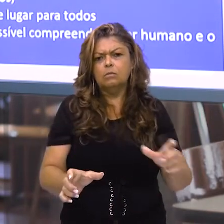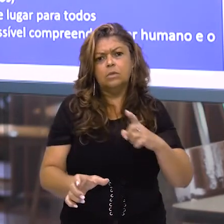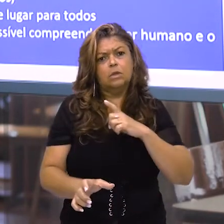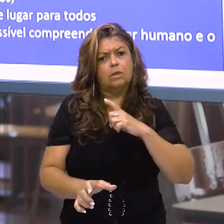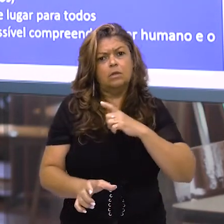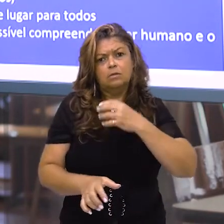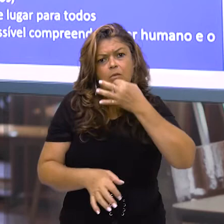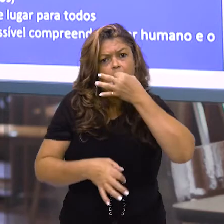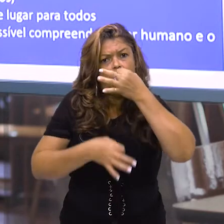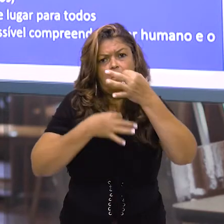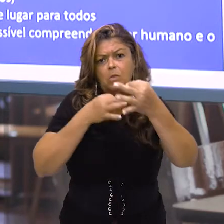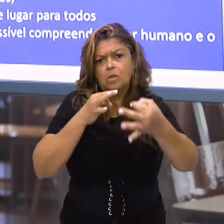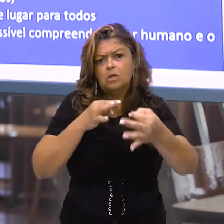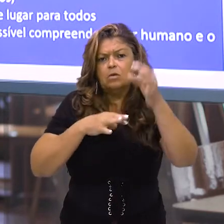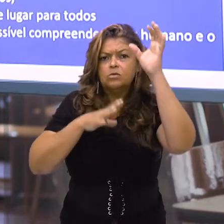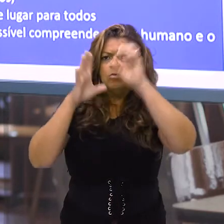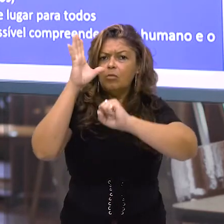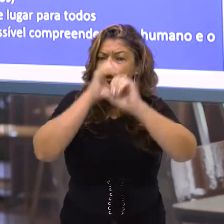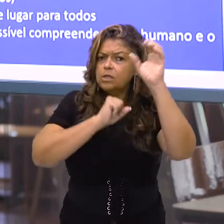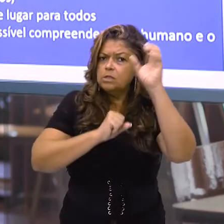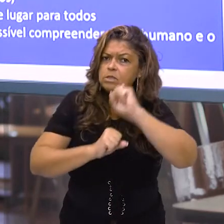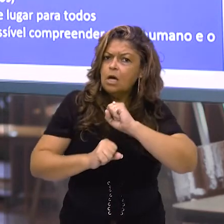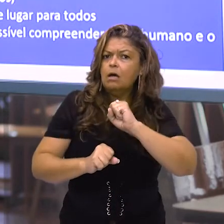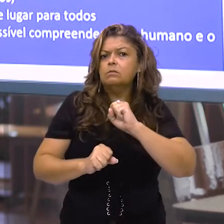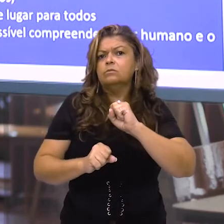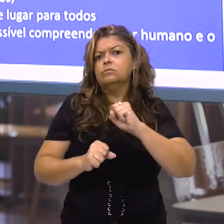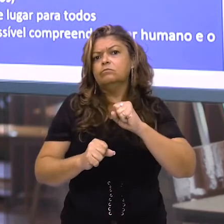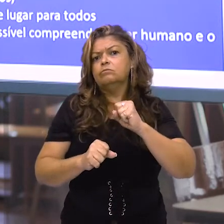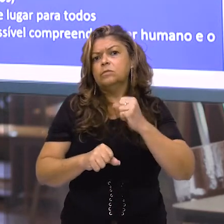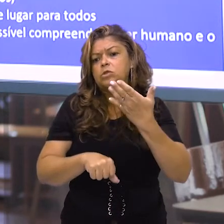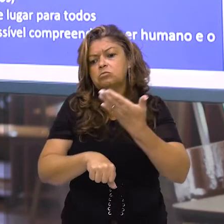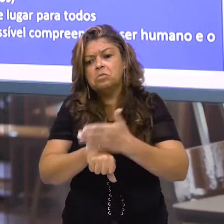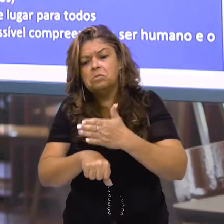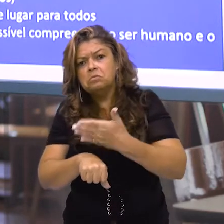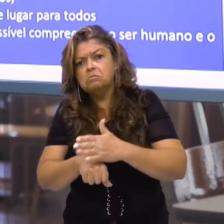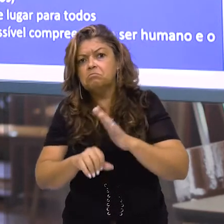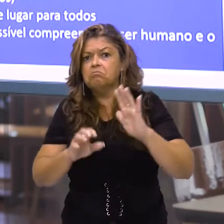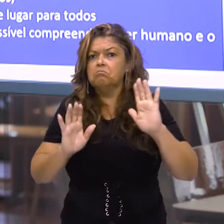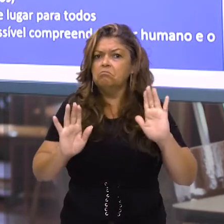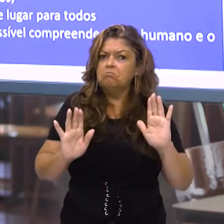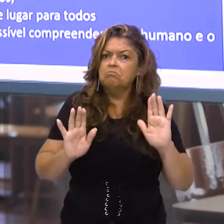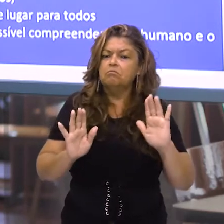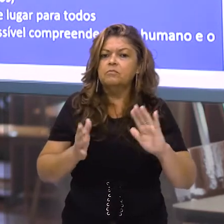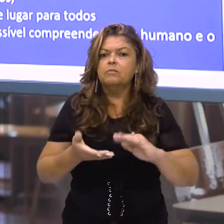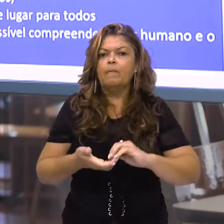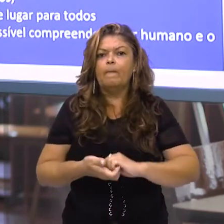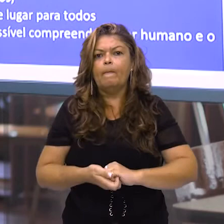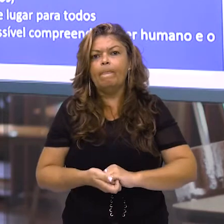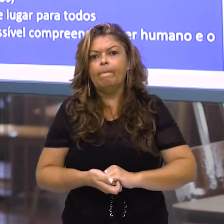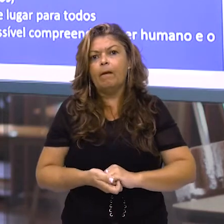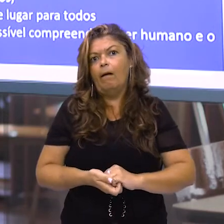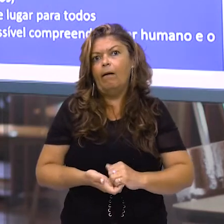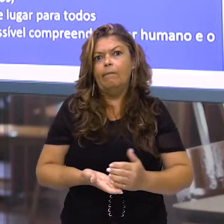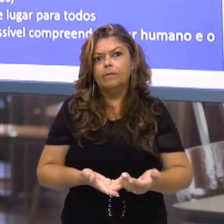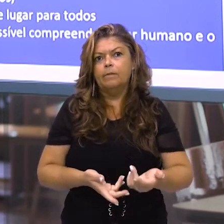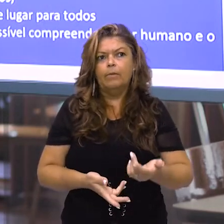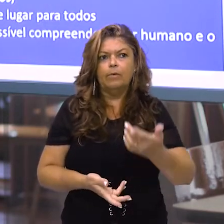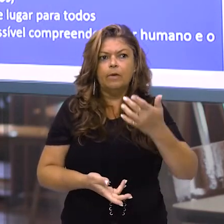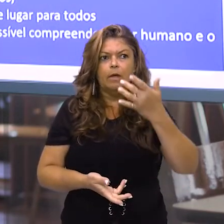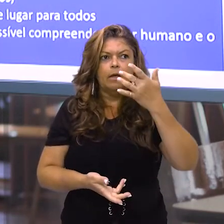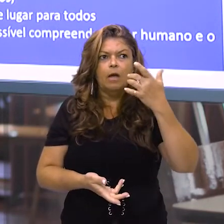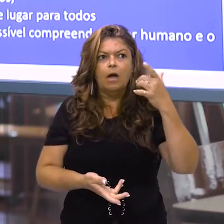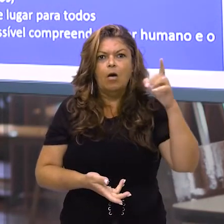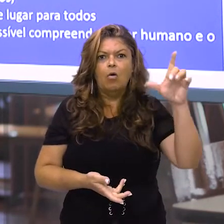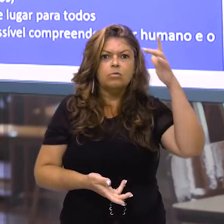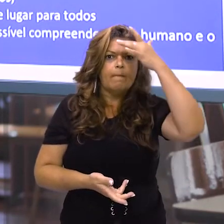relacionado diretamente com a natureza, com o mundo, ou seja, um não se dissocia do outro, certo? Então não existe aquela ideia de que